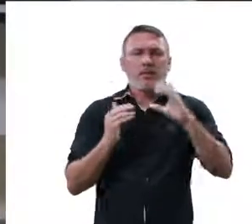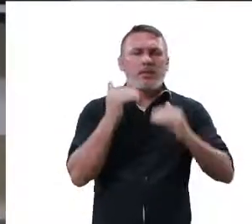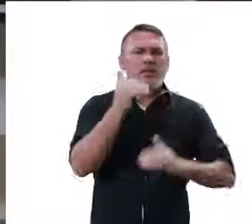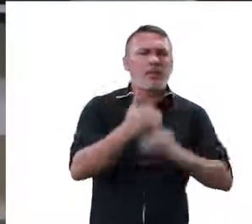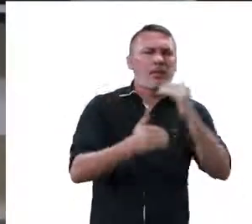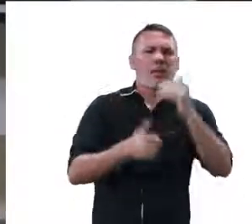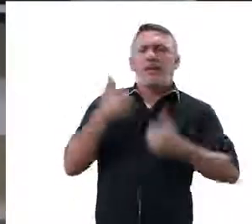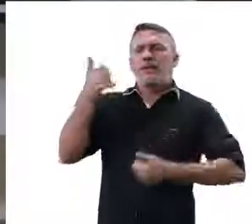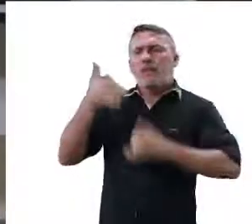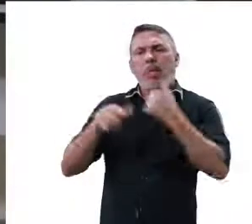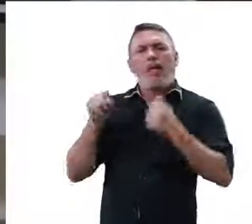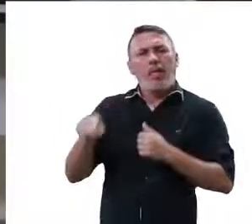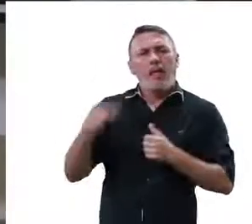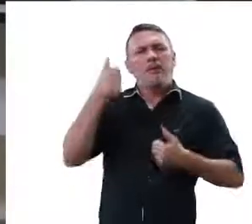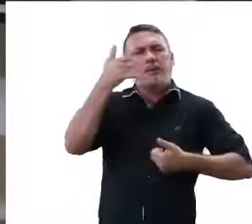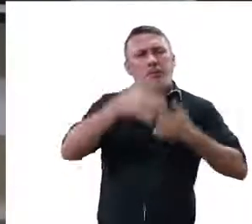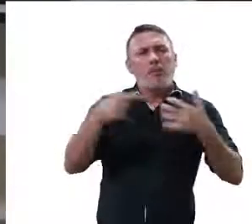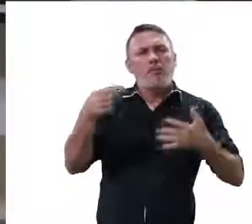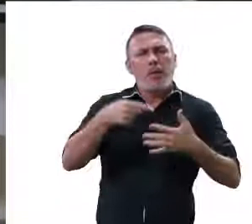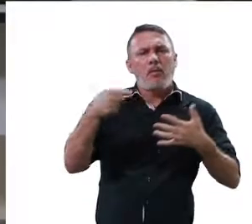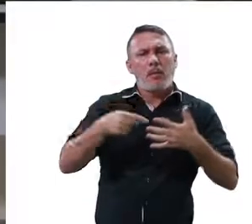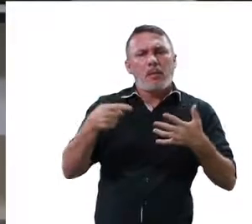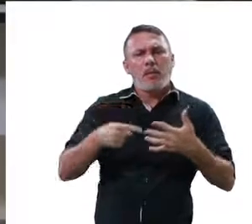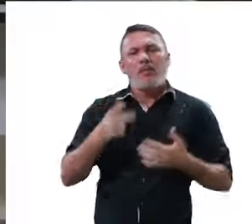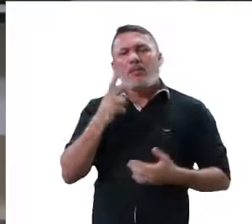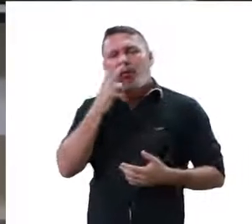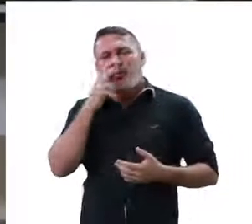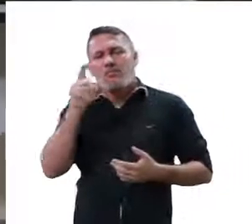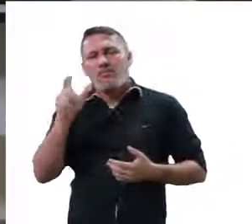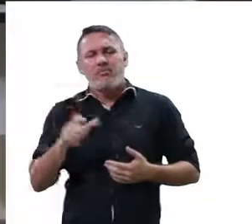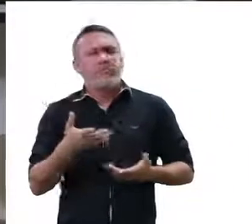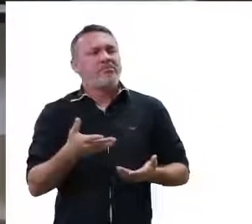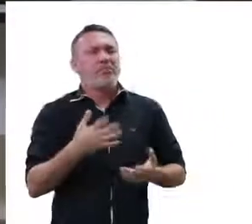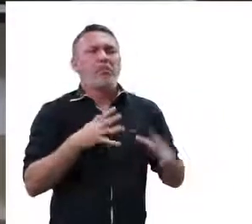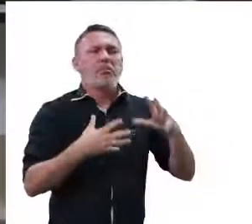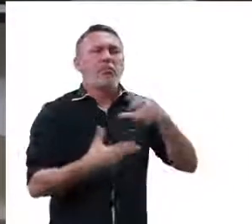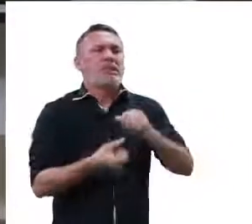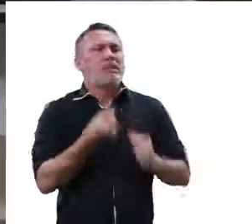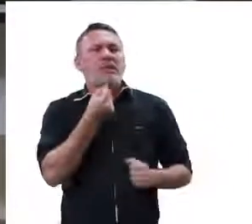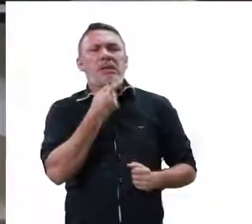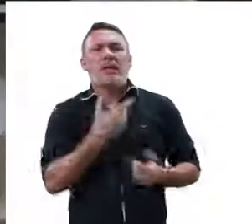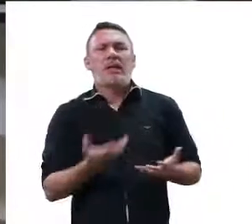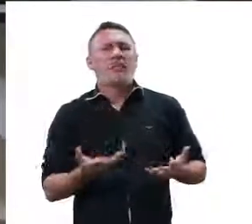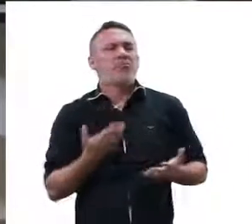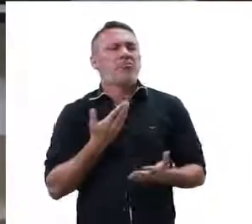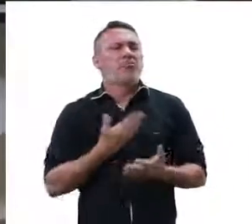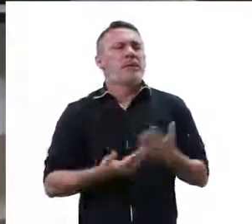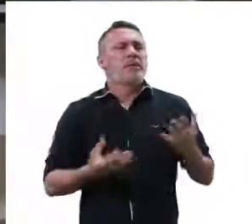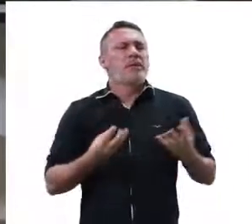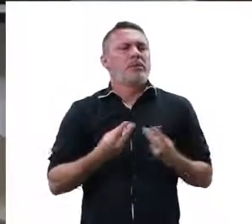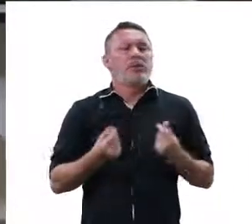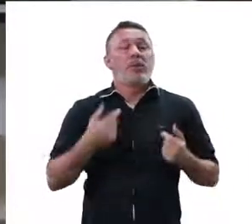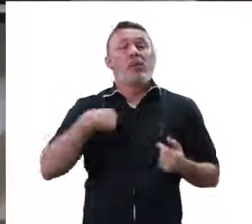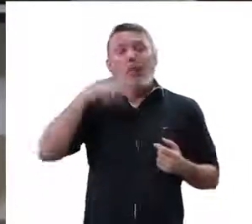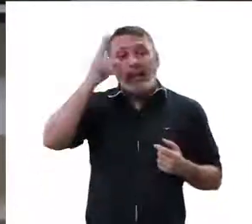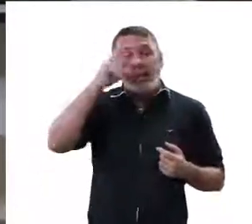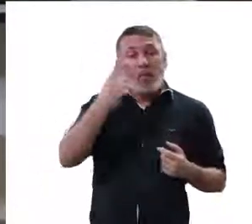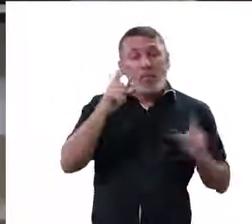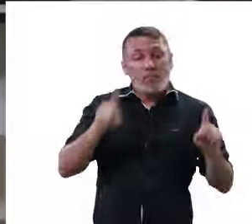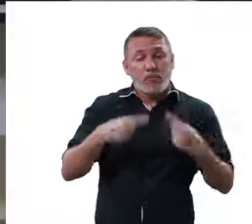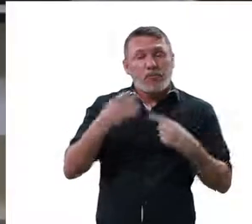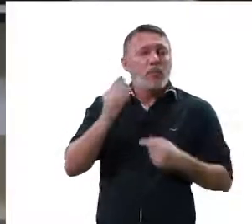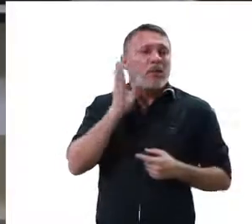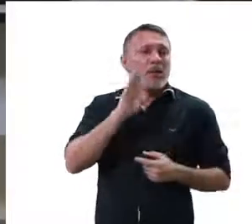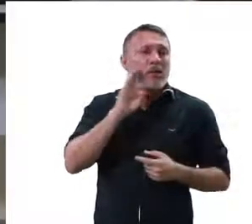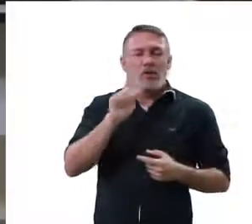vai fornecendo explicações, na percepção do Weber, o mundo vai ficando sem graça. E aí eu me lembro de uma música